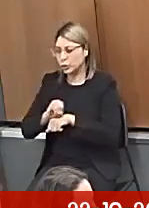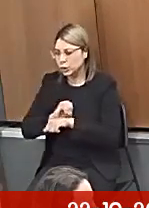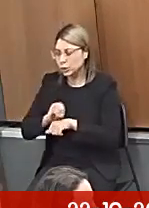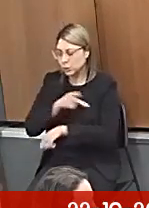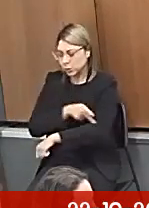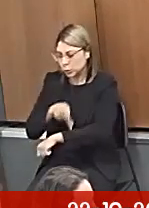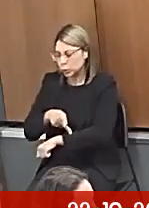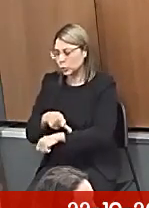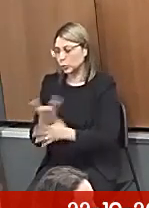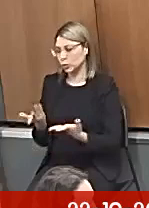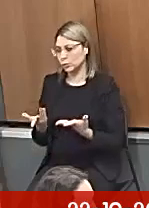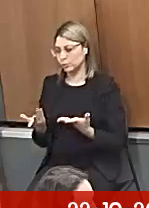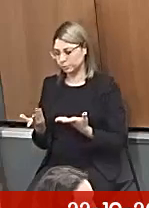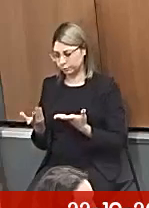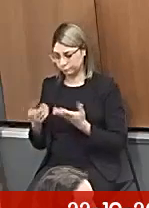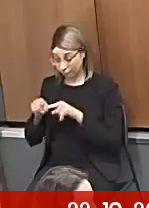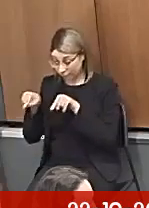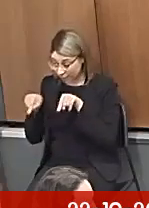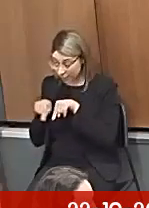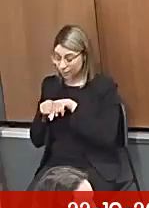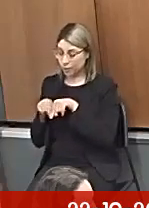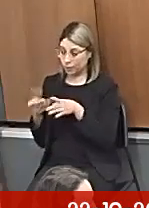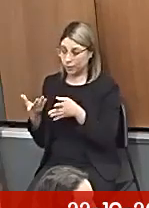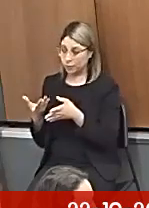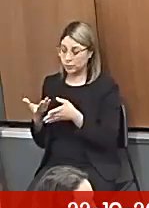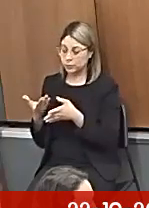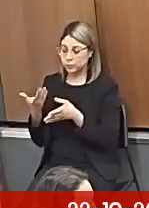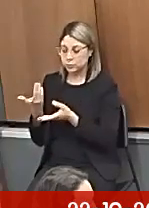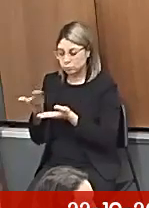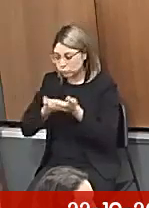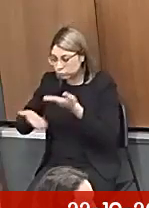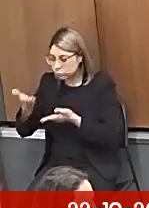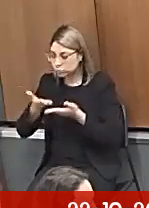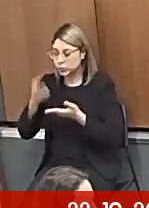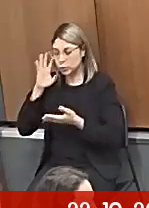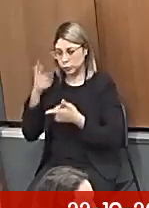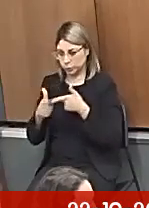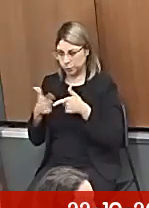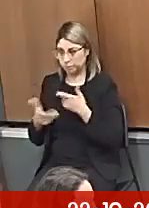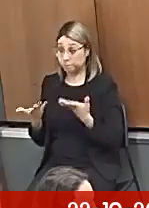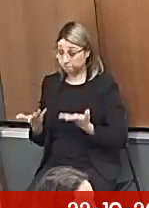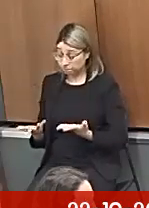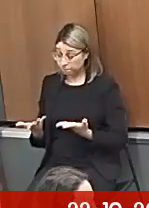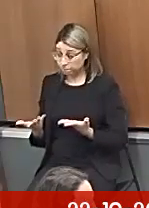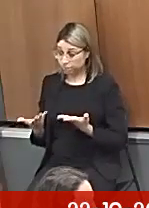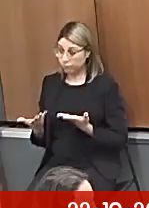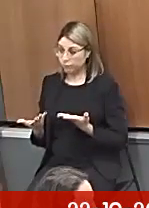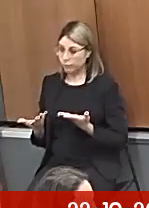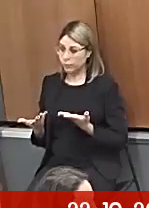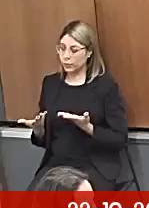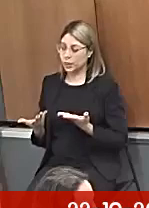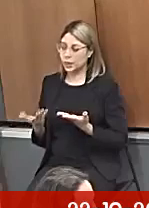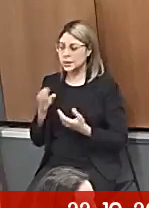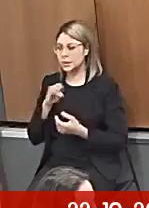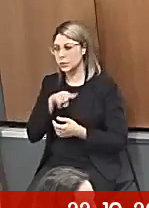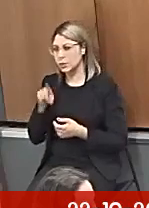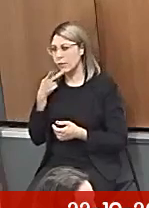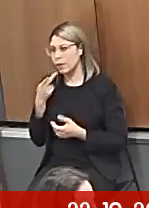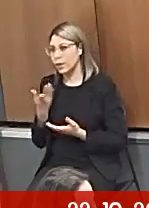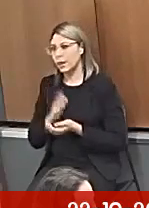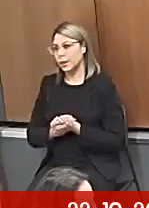pedagógicas e a sala recurso para sanar o problema. Então, gente, quando você fala